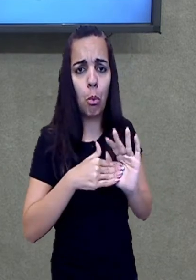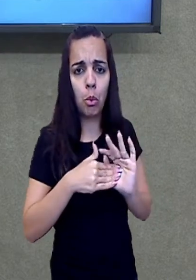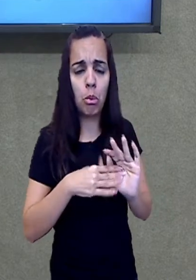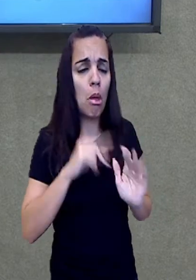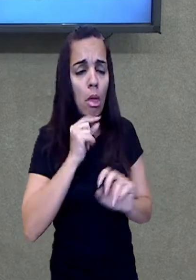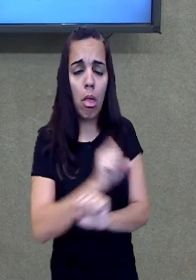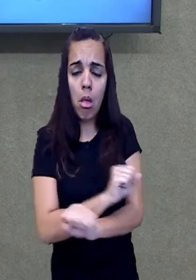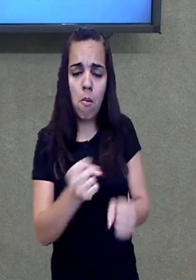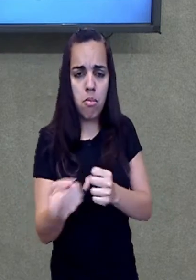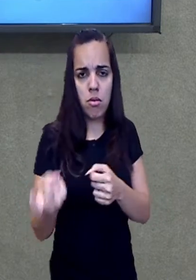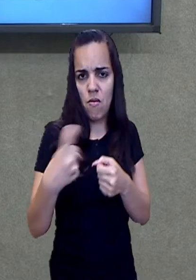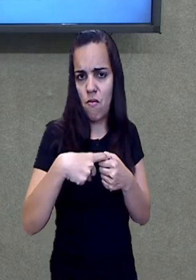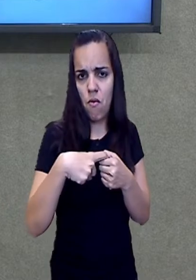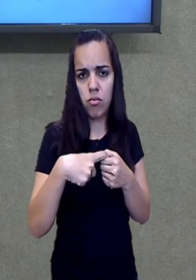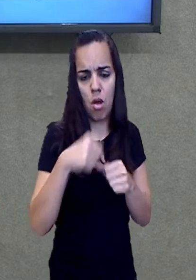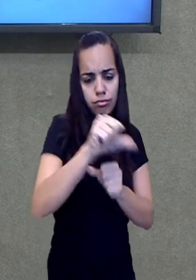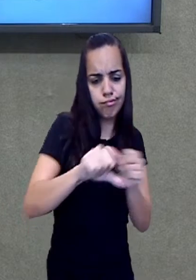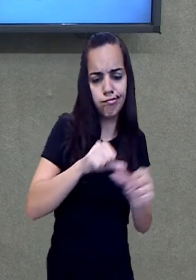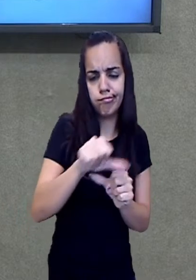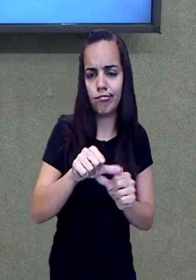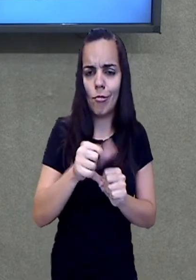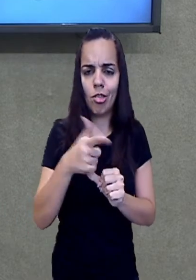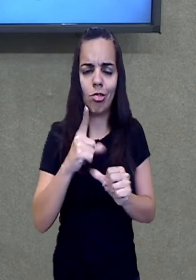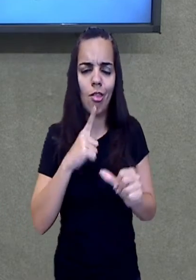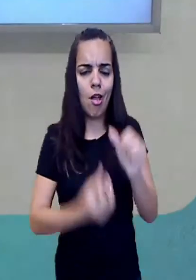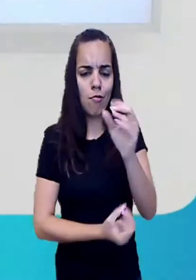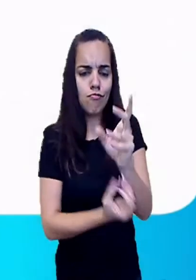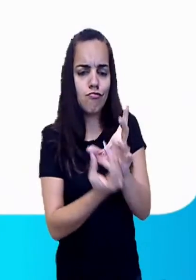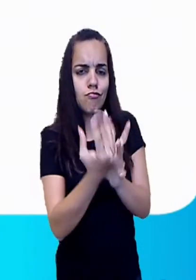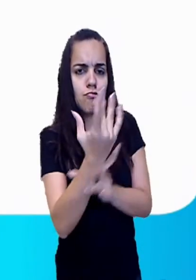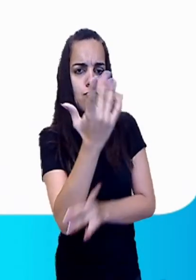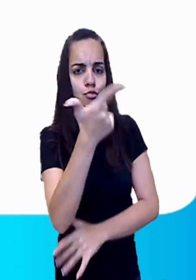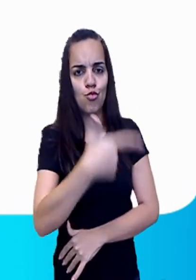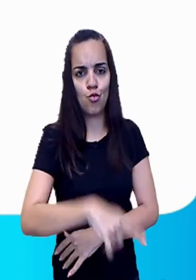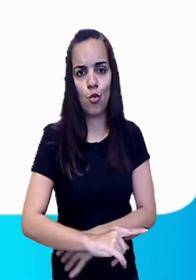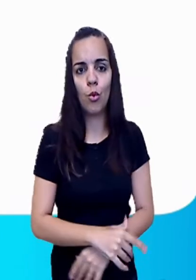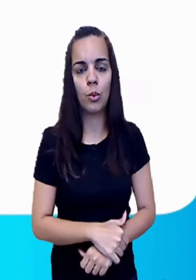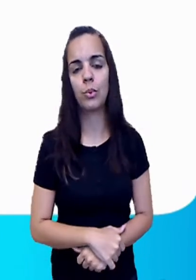espaço. Isso gera um problema. Depois a gente tem